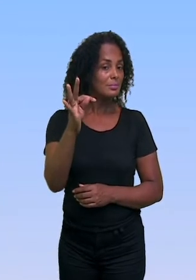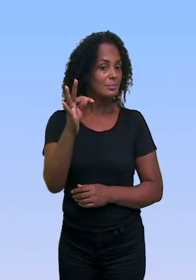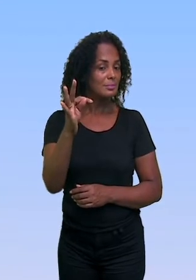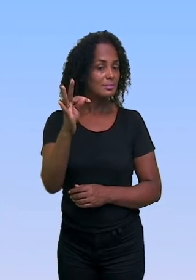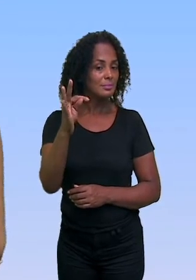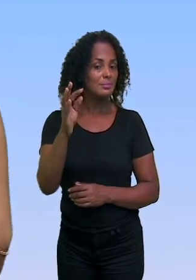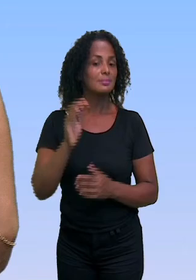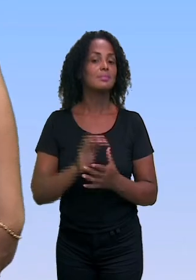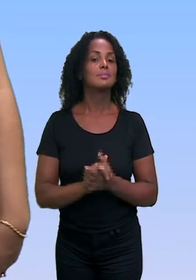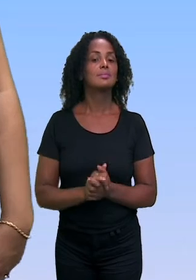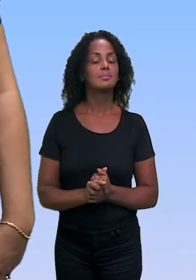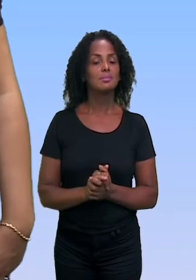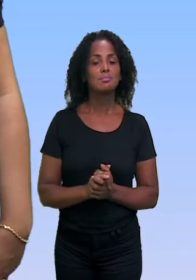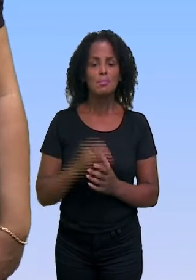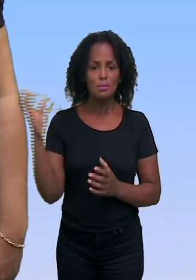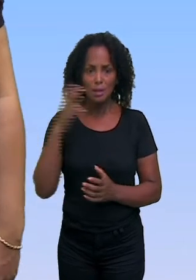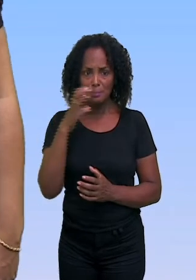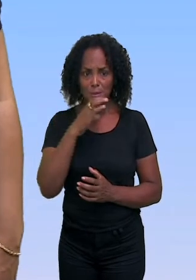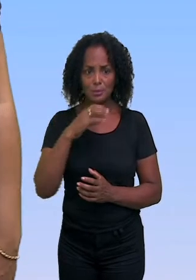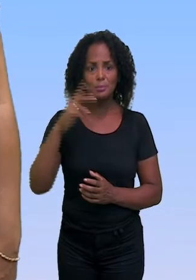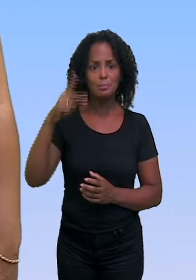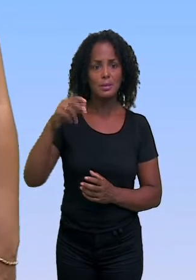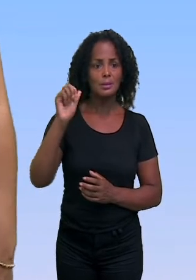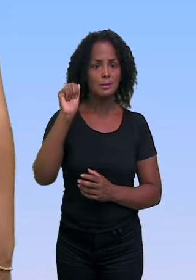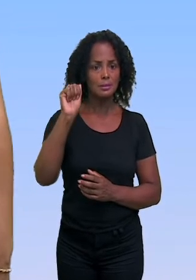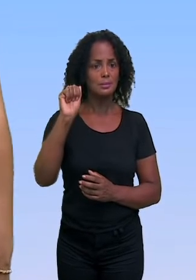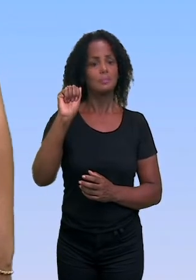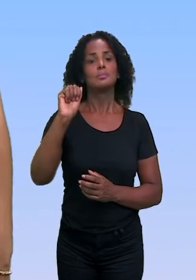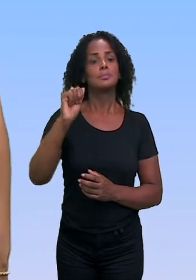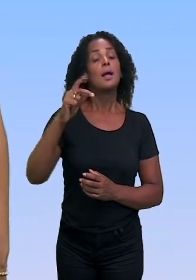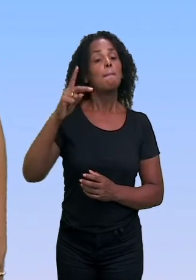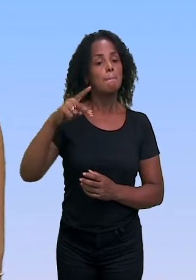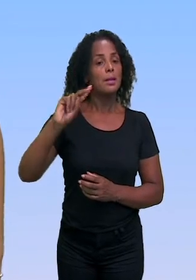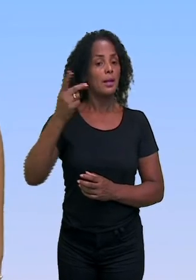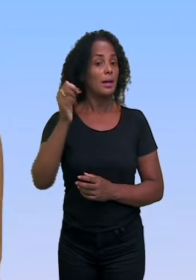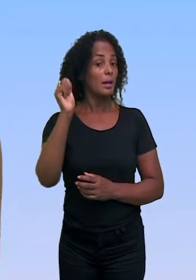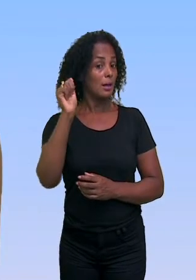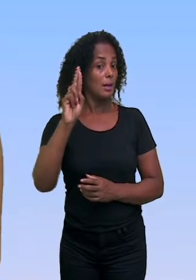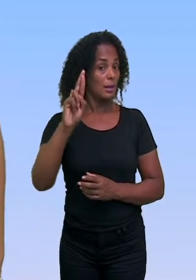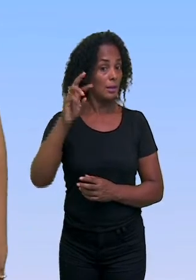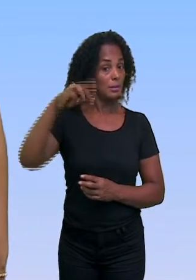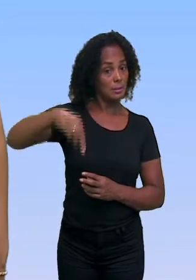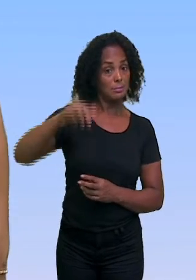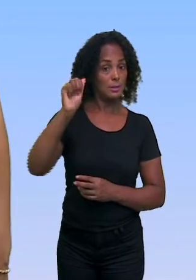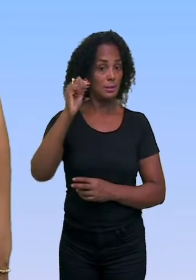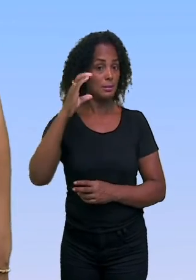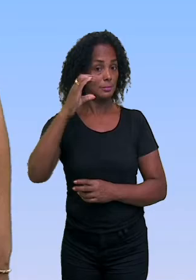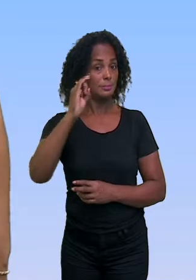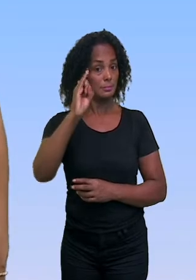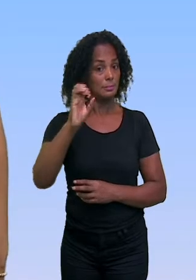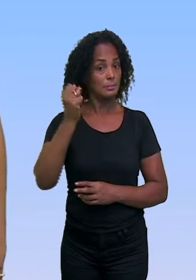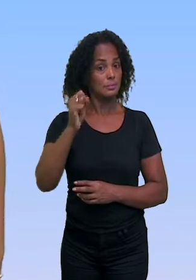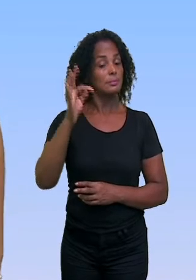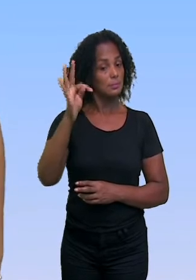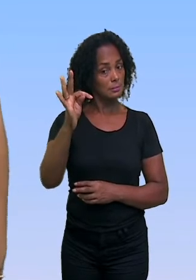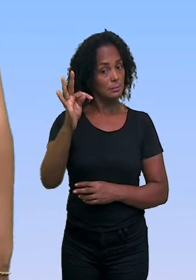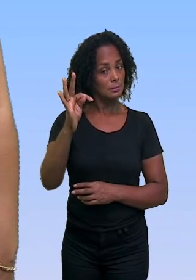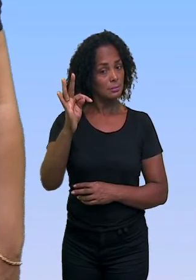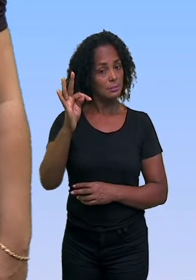se vamos rapidinho aí e Ei Argan asean